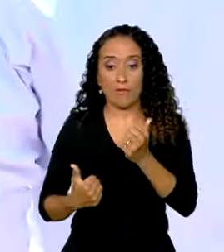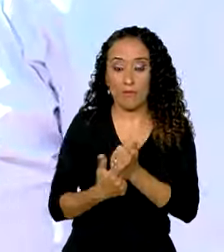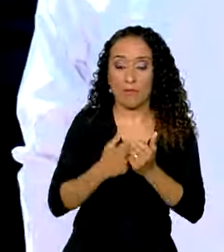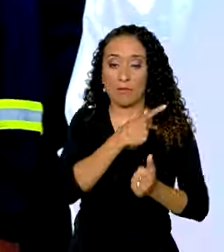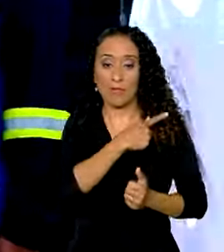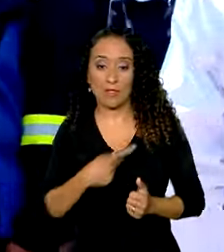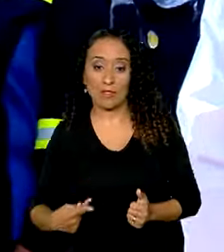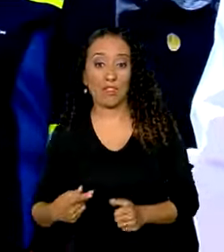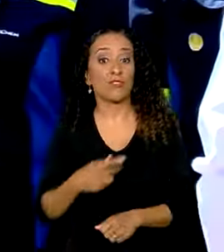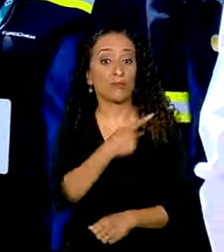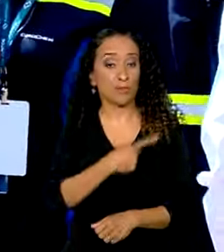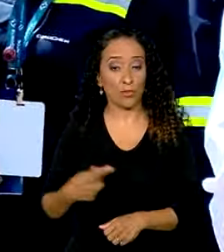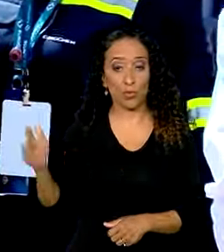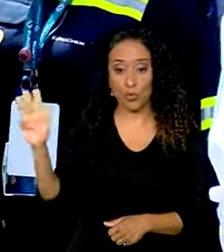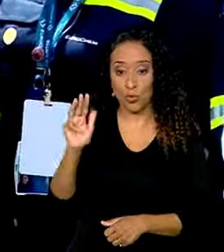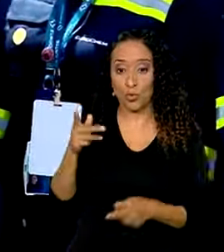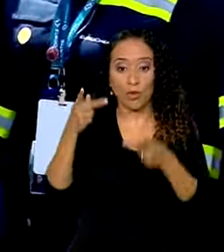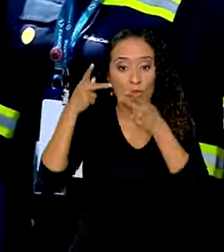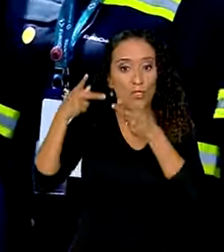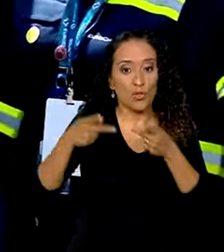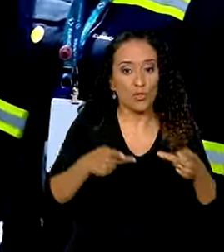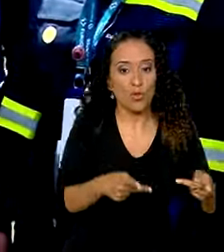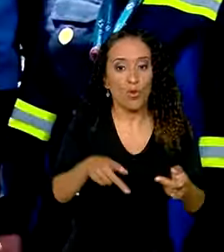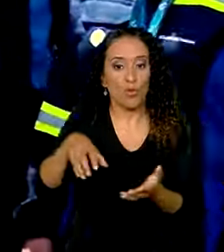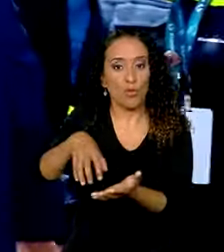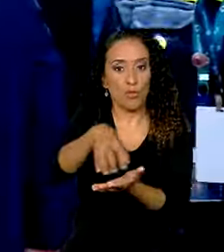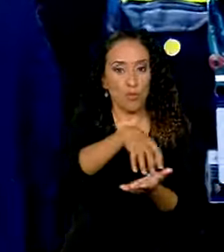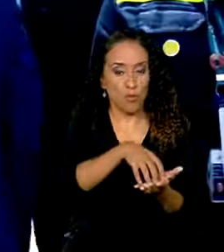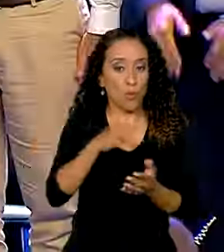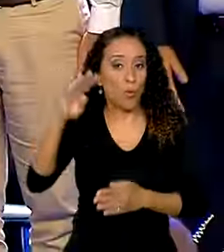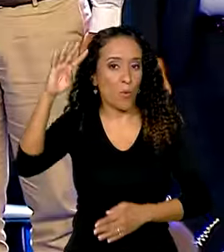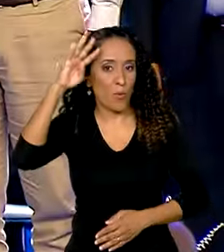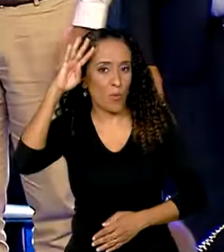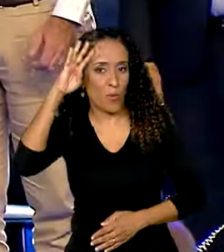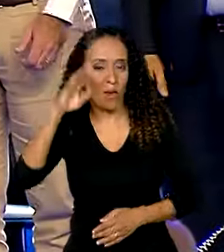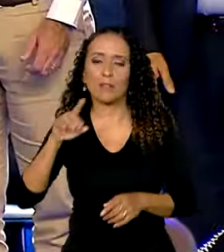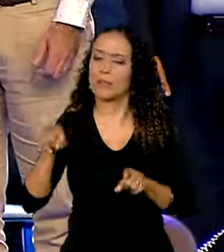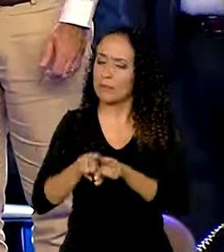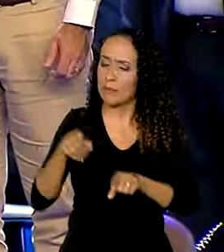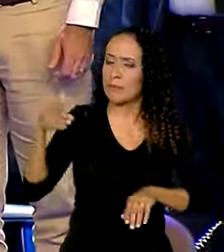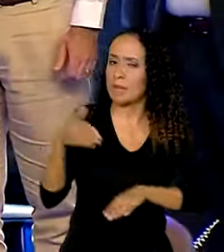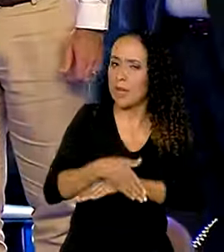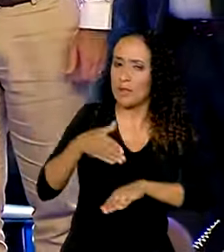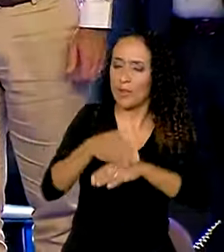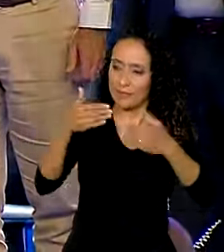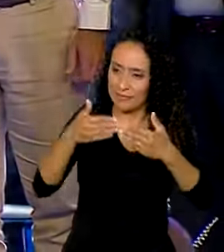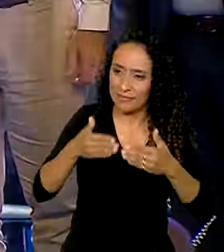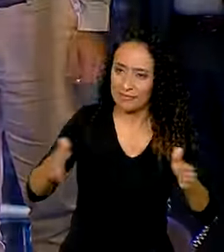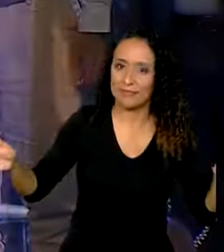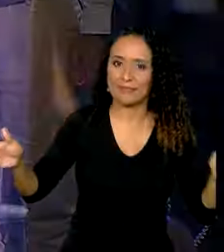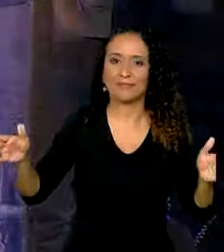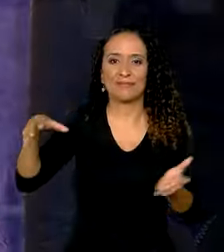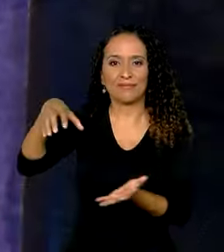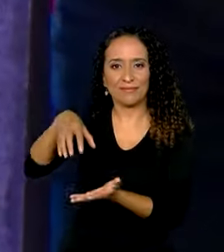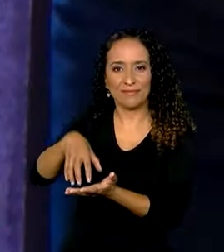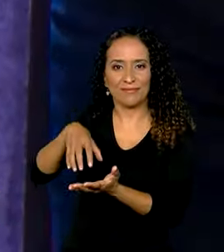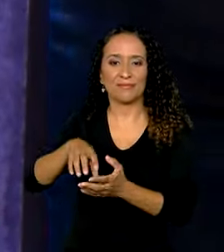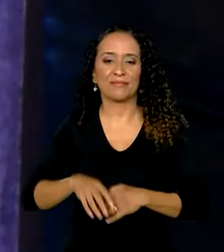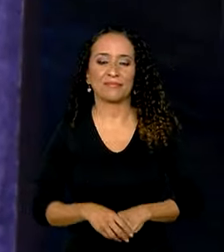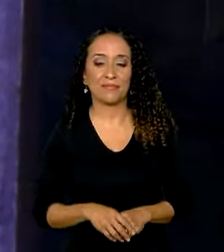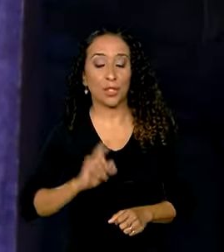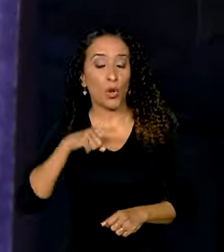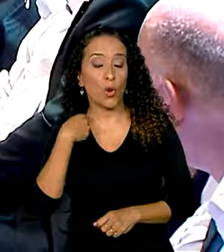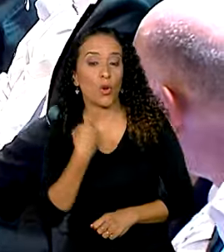vice-presidente, o presidente Lula visitou as instalações nesta quarta-feira e participou da inauguração do complexo.